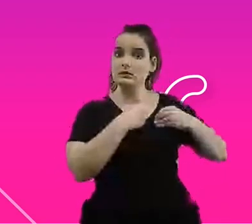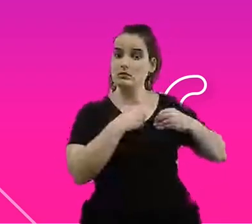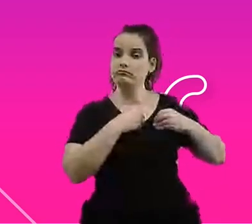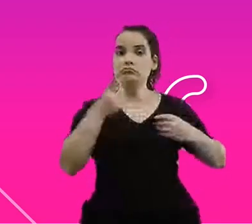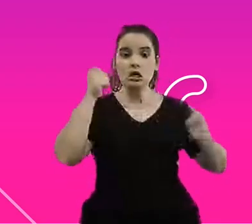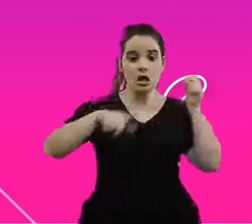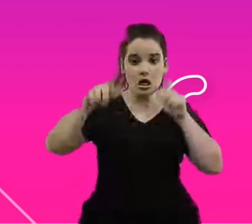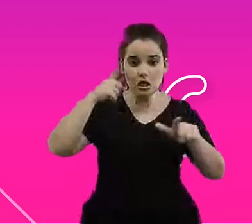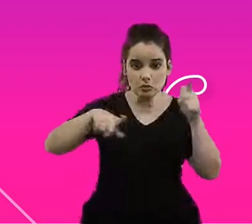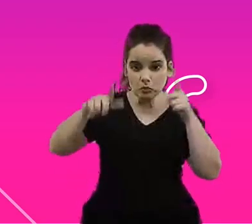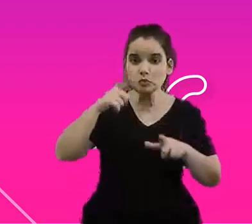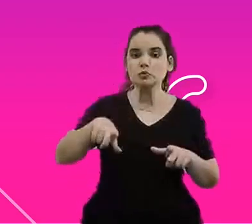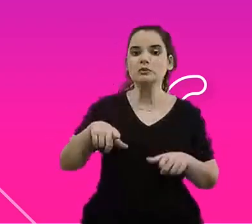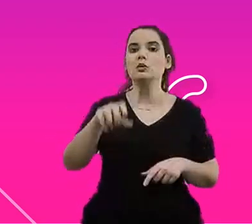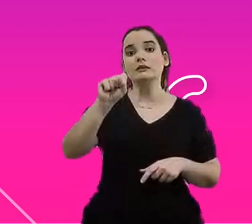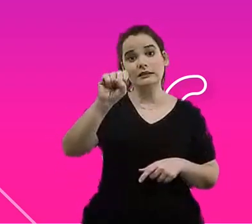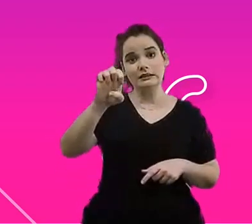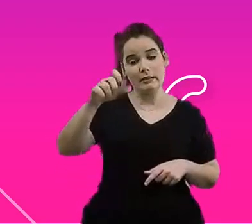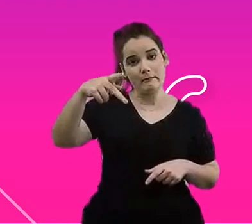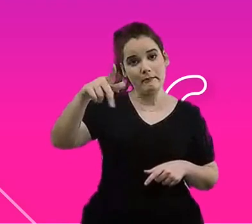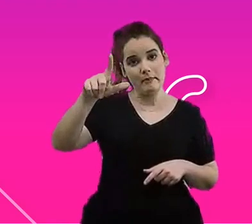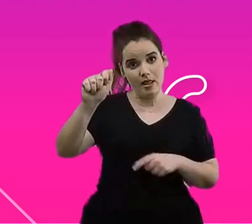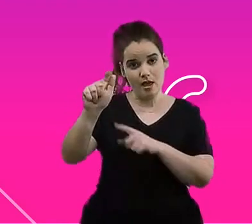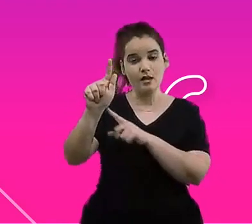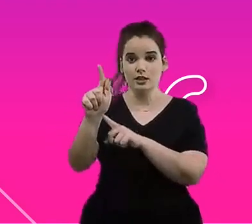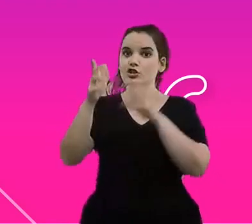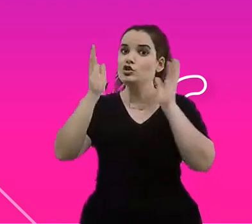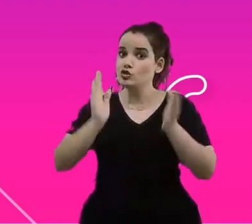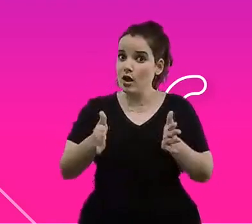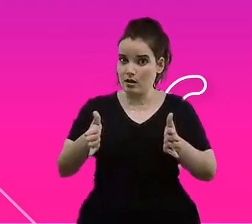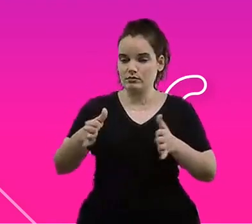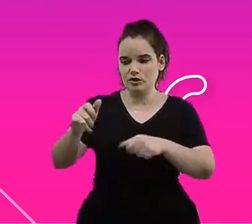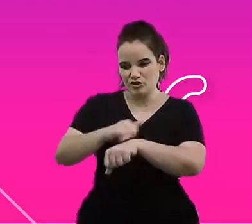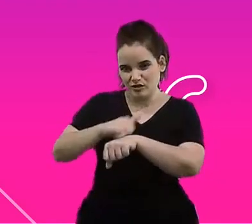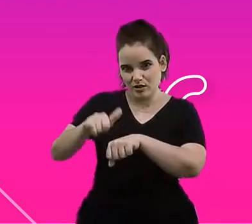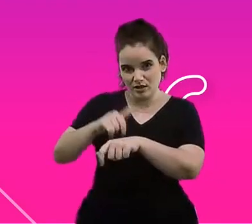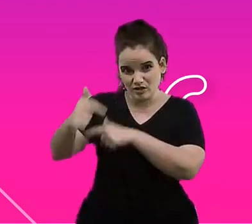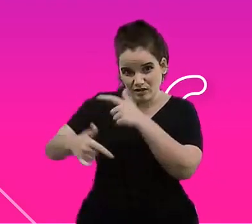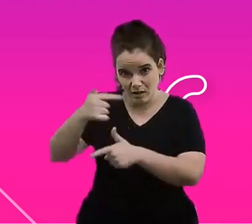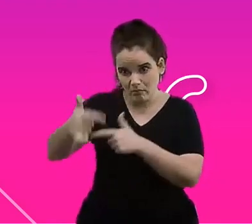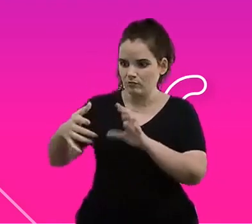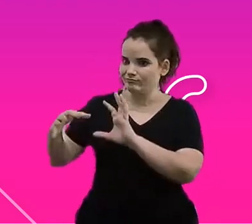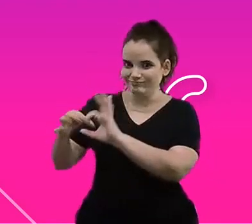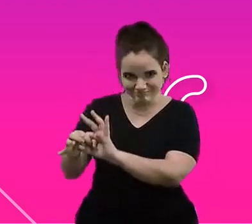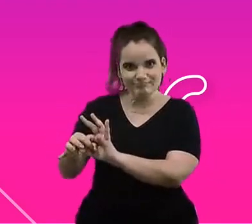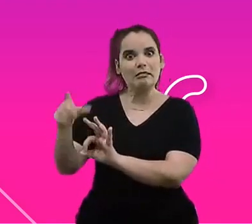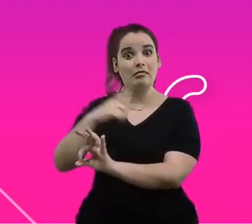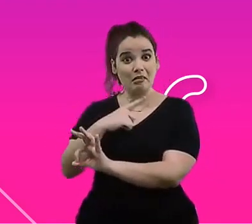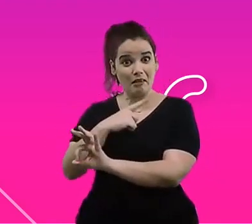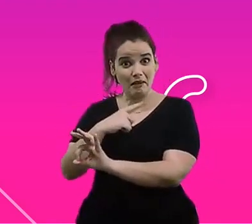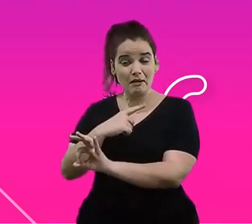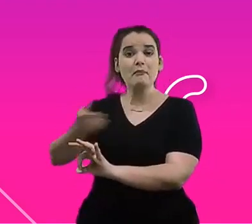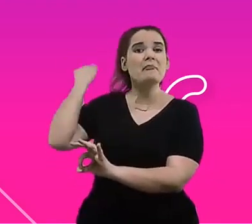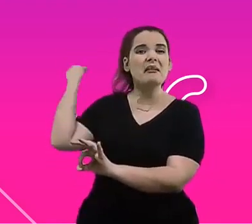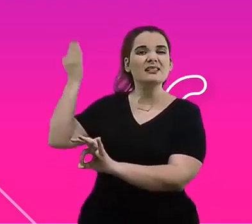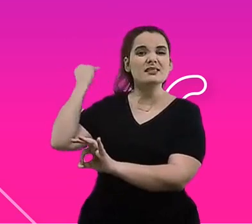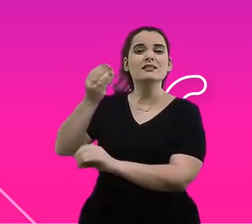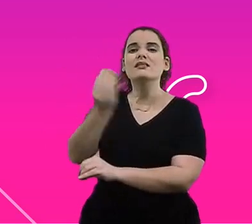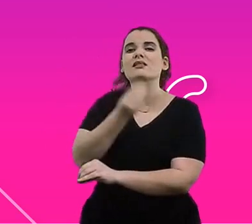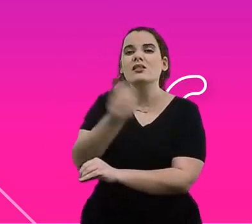de integração dos trabalhos, e a gente vê algo positivo. Antes era um grupo pequeno, agora já tem muito